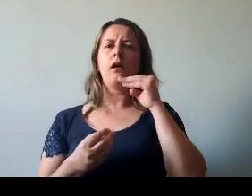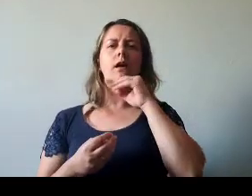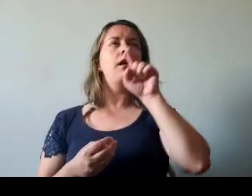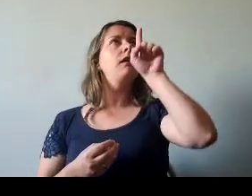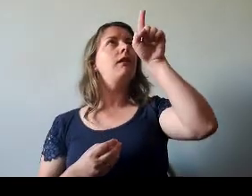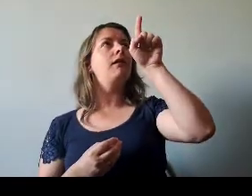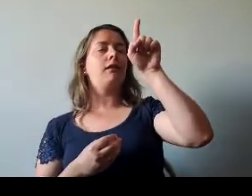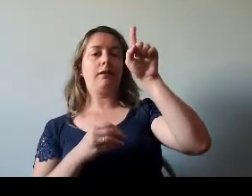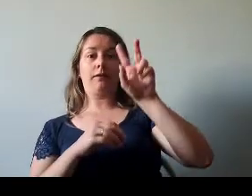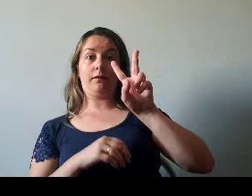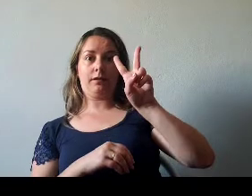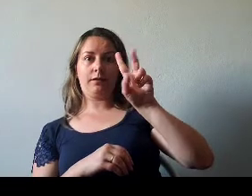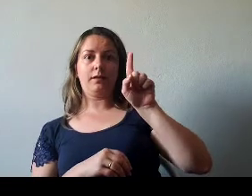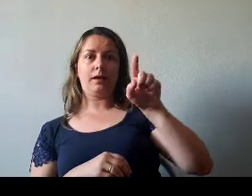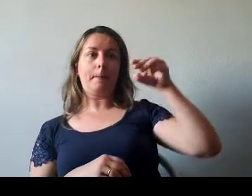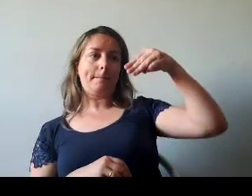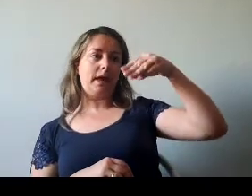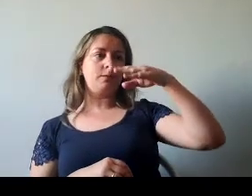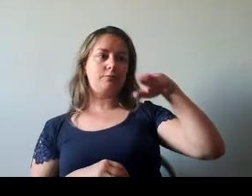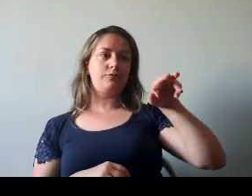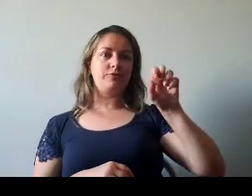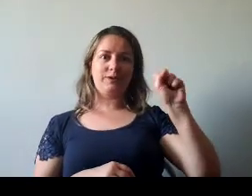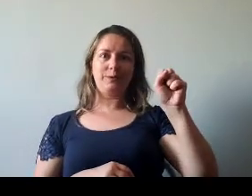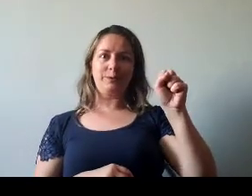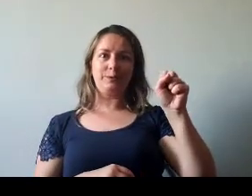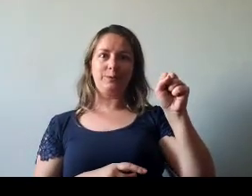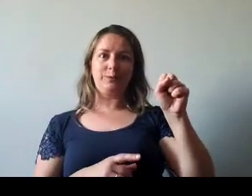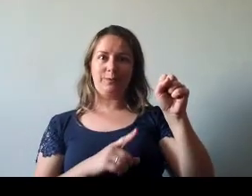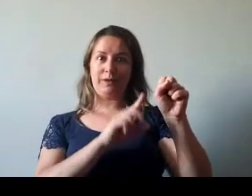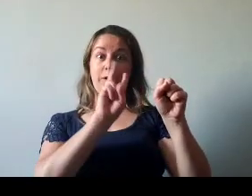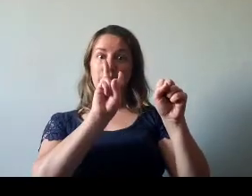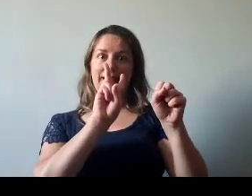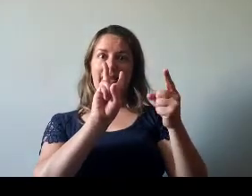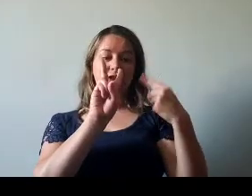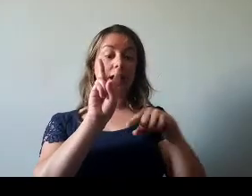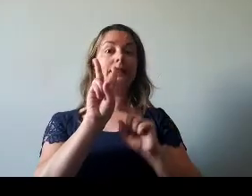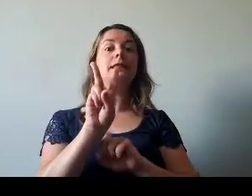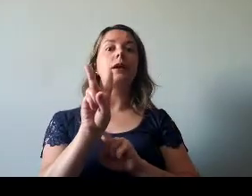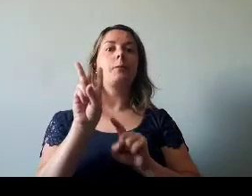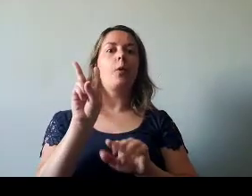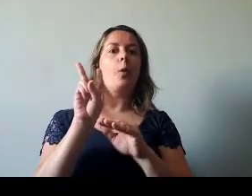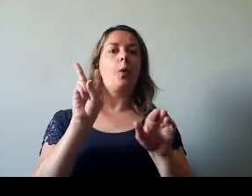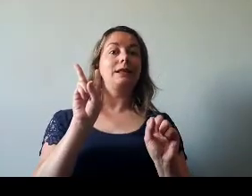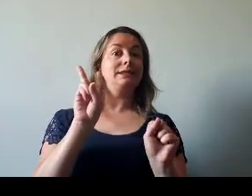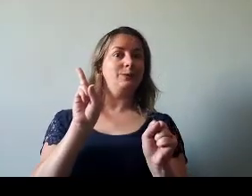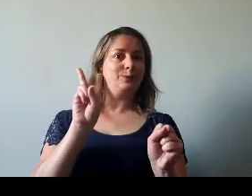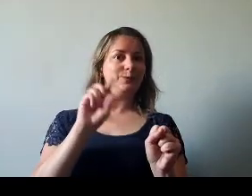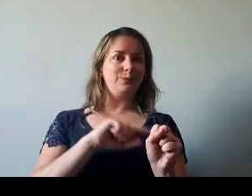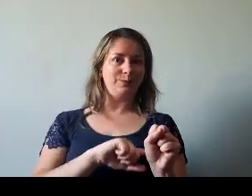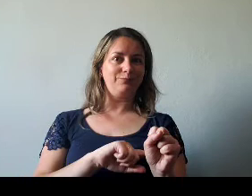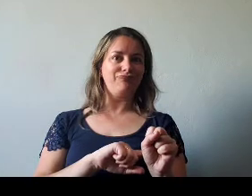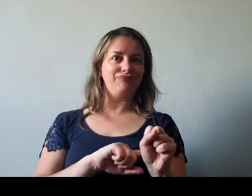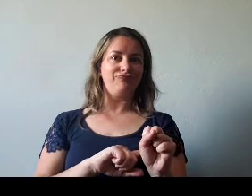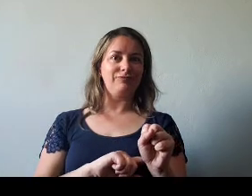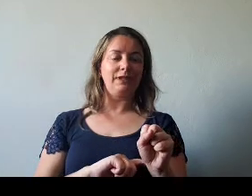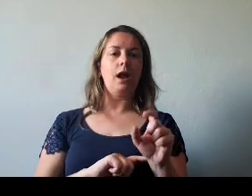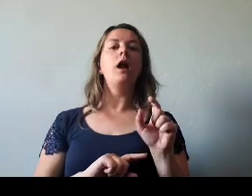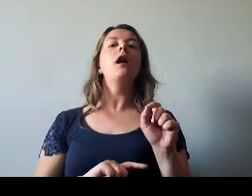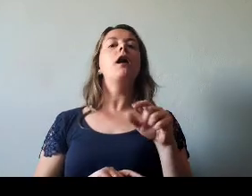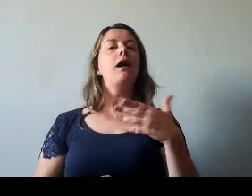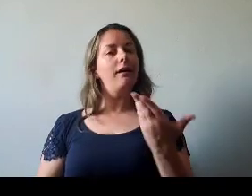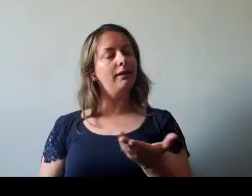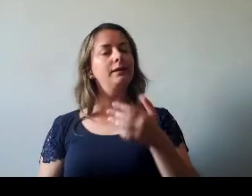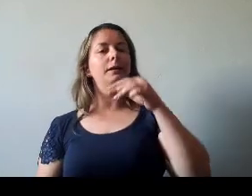da velocidade por segundo do tempo. Metro por segundo dividido por segundo, na verdade, vai dar metro por segundo